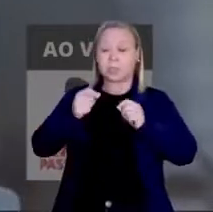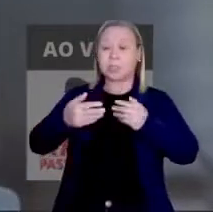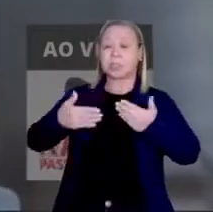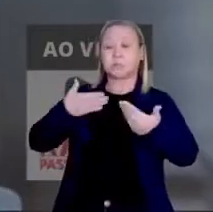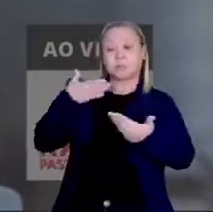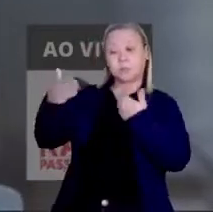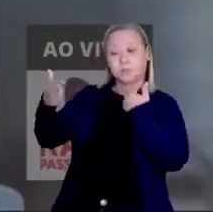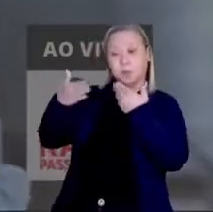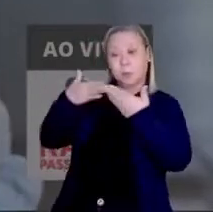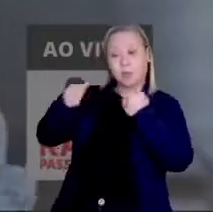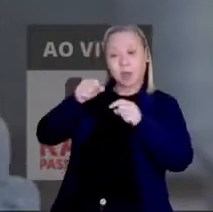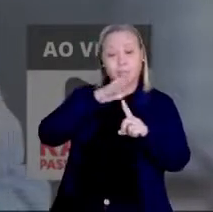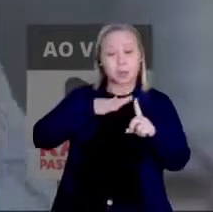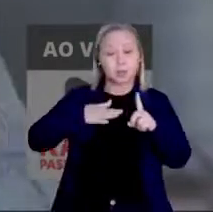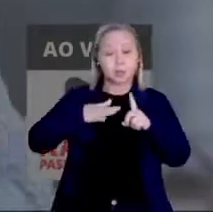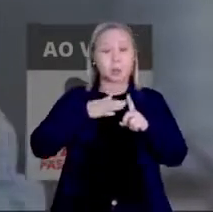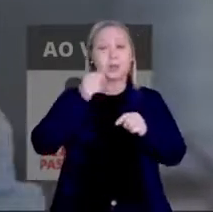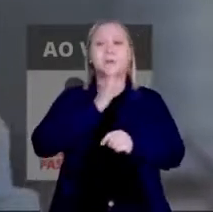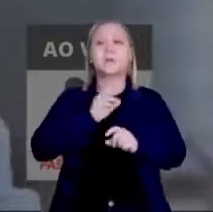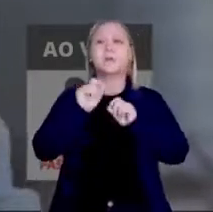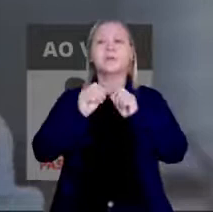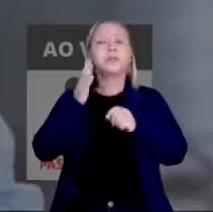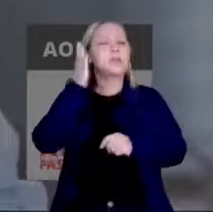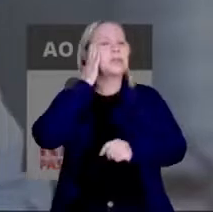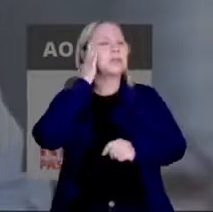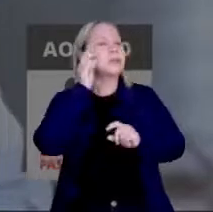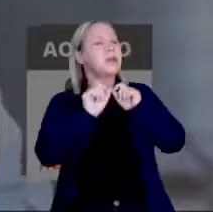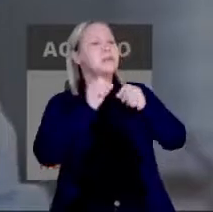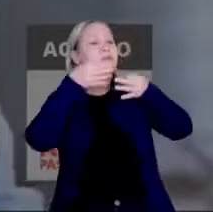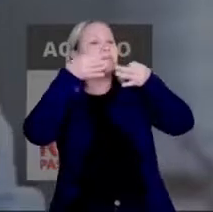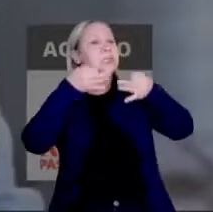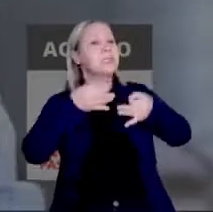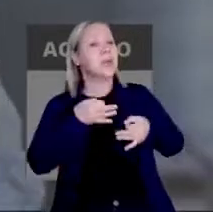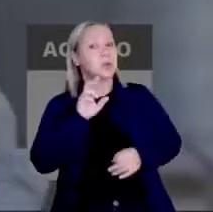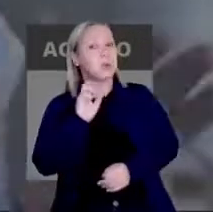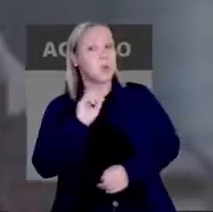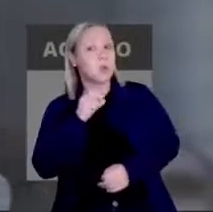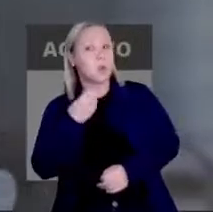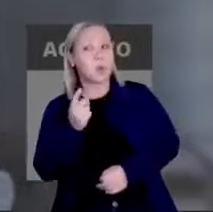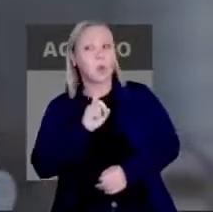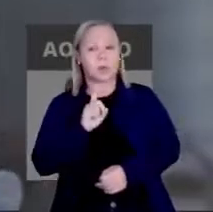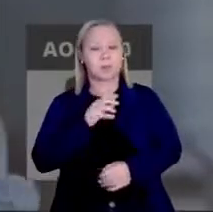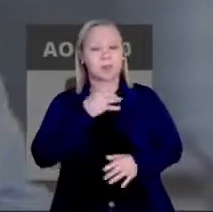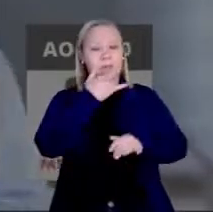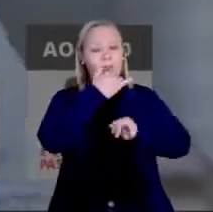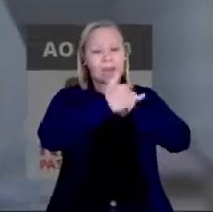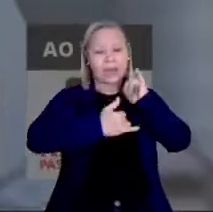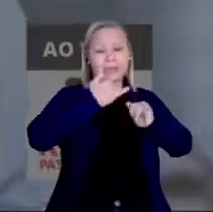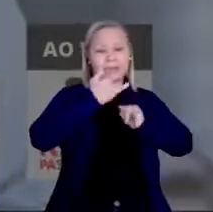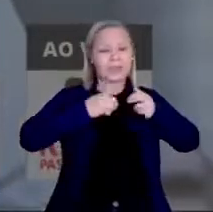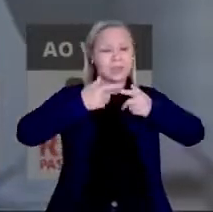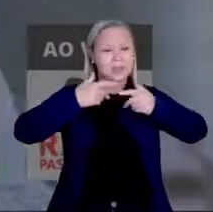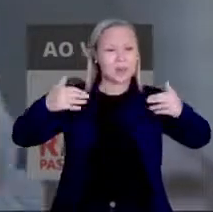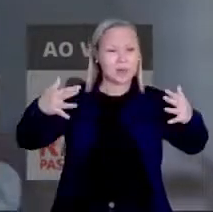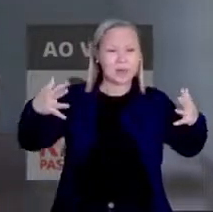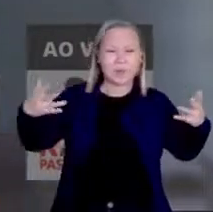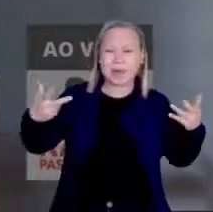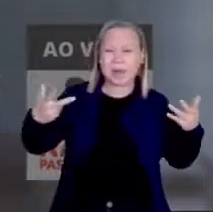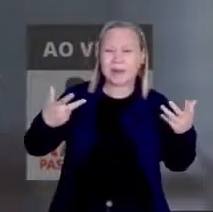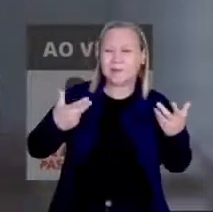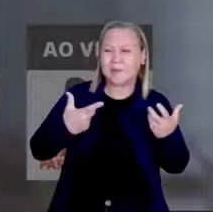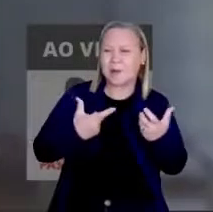social. Por exemplo, o fake news do Bolsonaro, o que é que tem de social? Nada. Ninguém pode utilizar a internet para contar